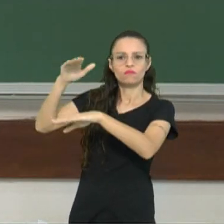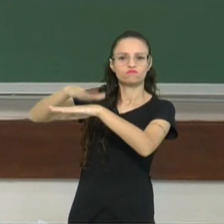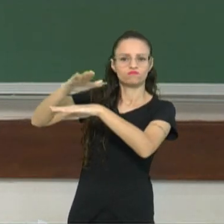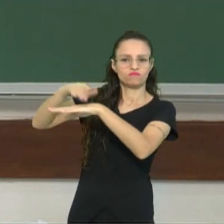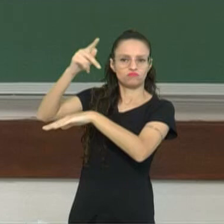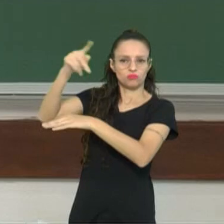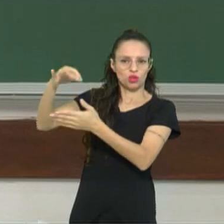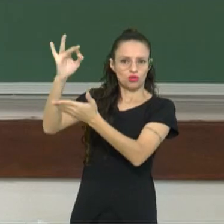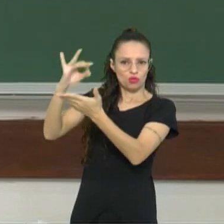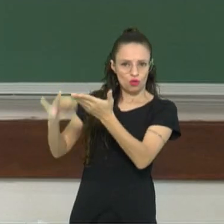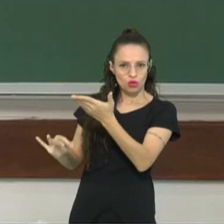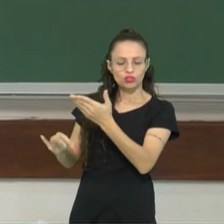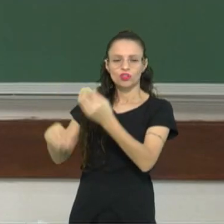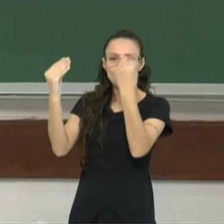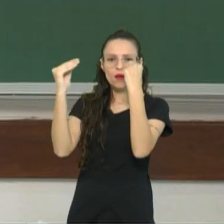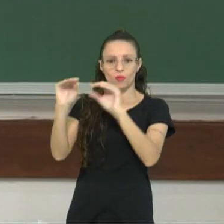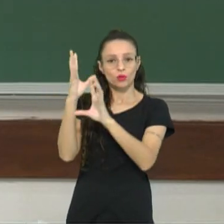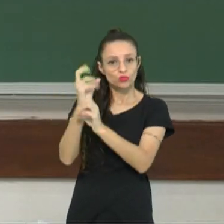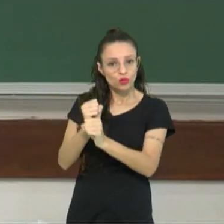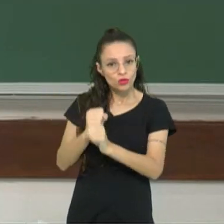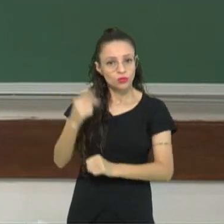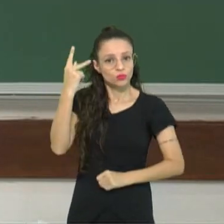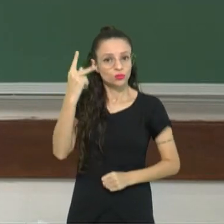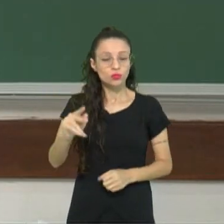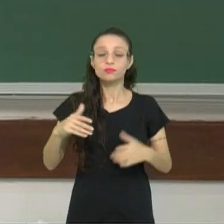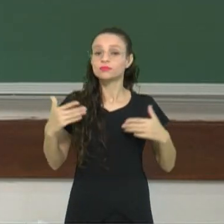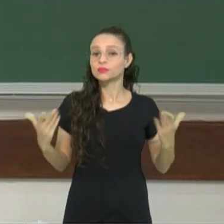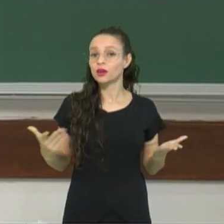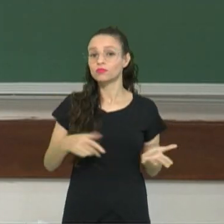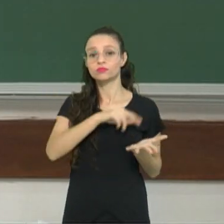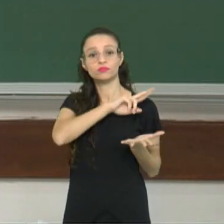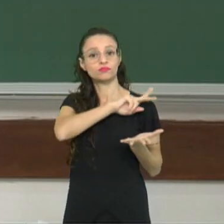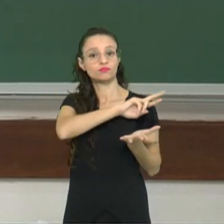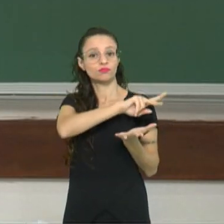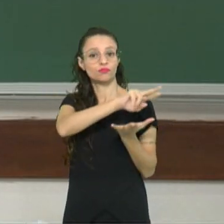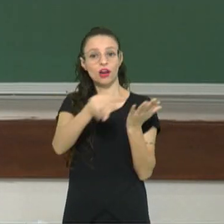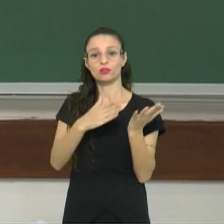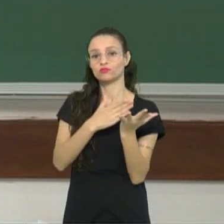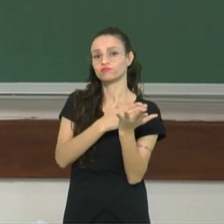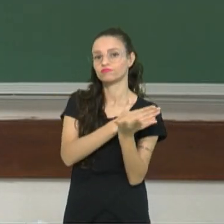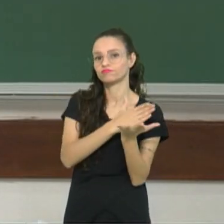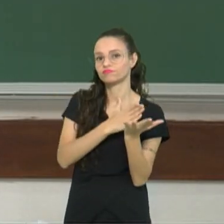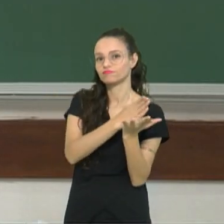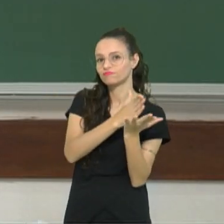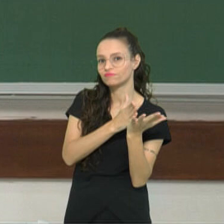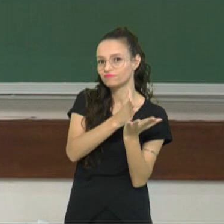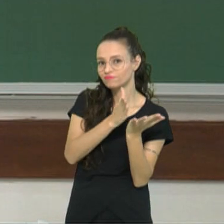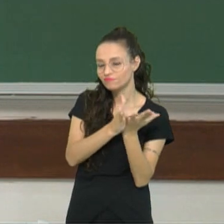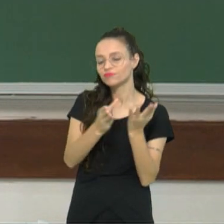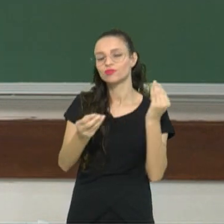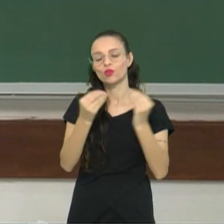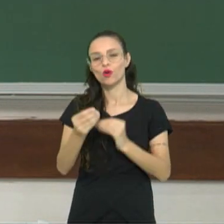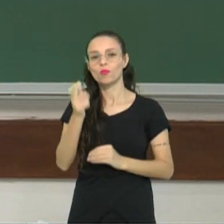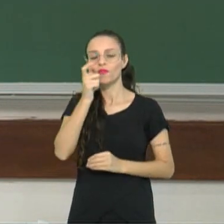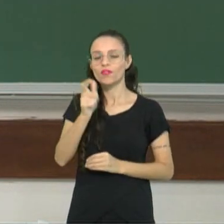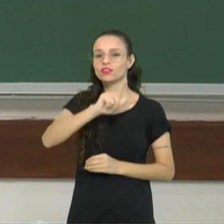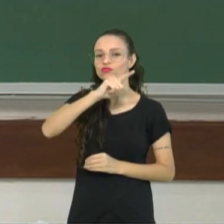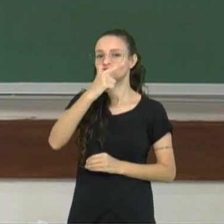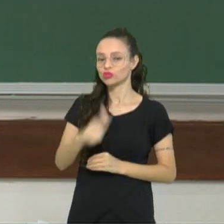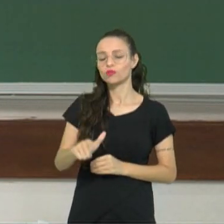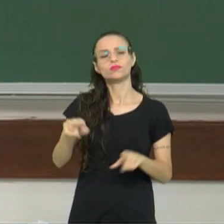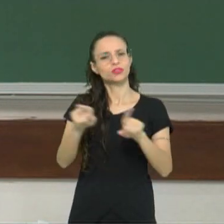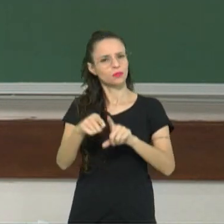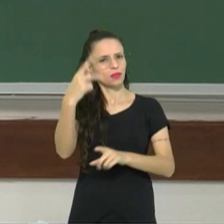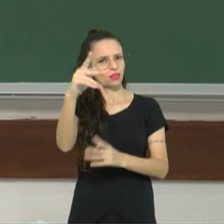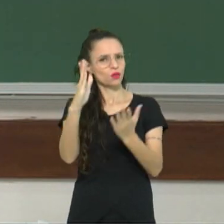vai devolver, vai lançar a sua nota. Ou seja, você tem diversas maneiras, né, de poder rever isso daqui. Você tem o livro